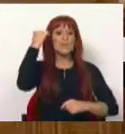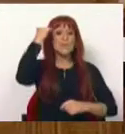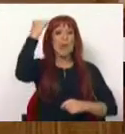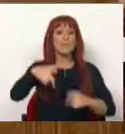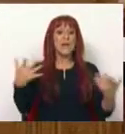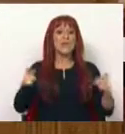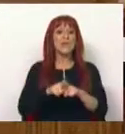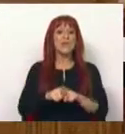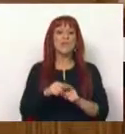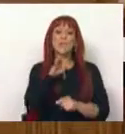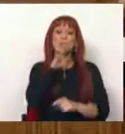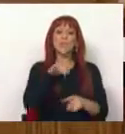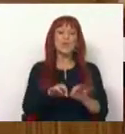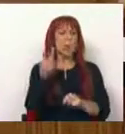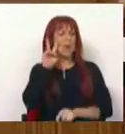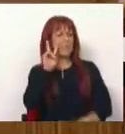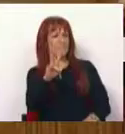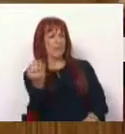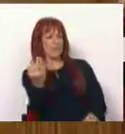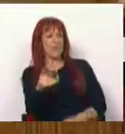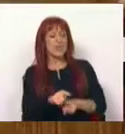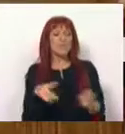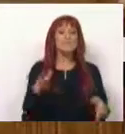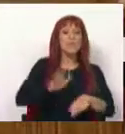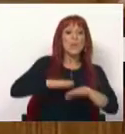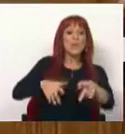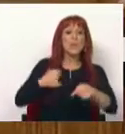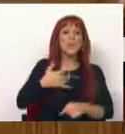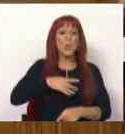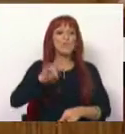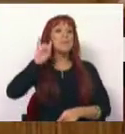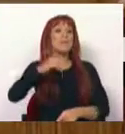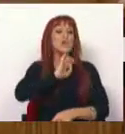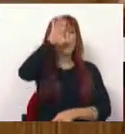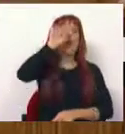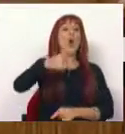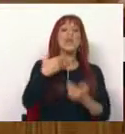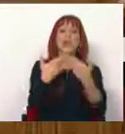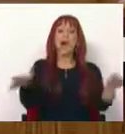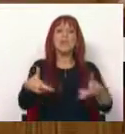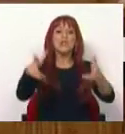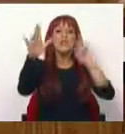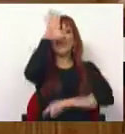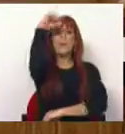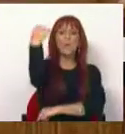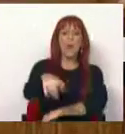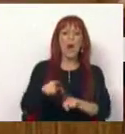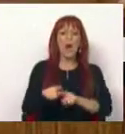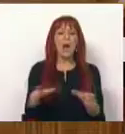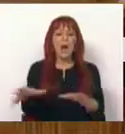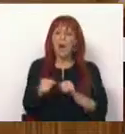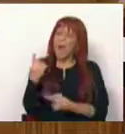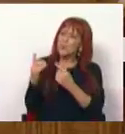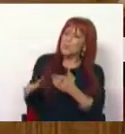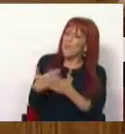particular para a ferrovia, com olhos de ver. E, nesse sentido, eu gostaria de saber, Sr. Ministro, qual é a abertura ou a disponibilidade do Governo para acolher